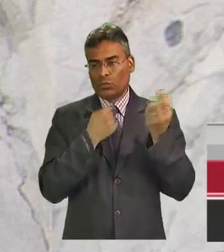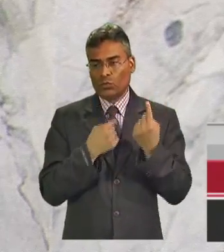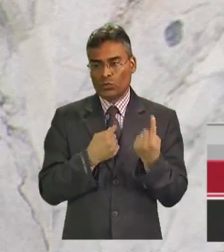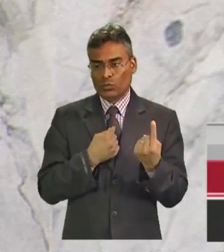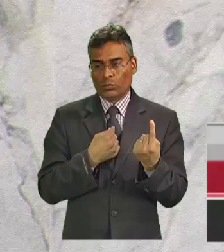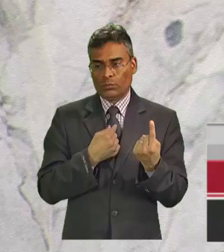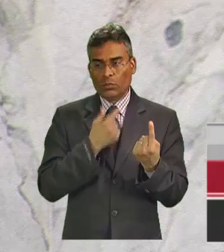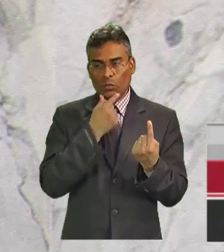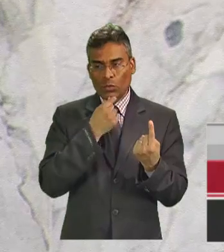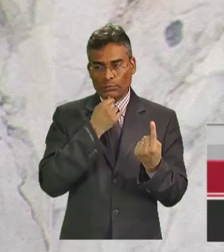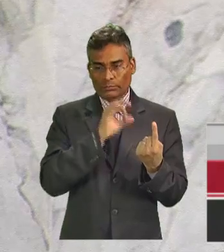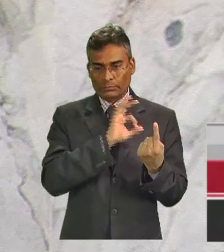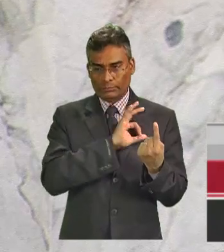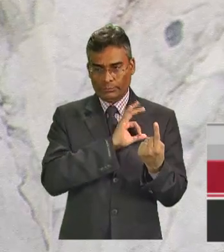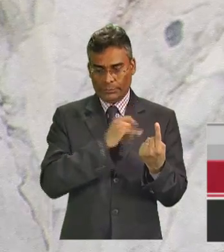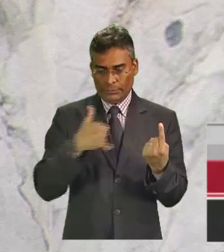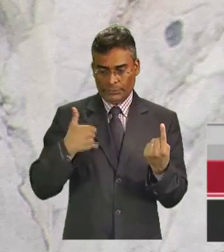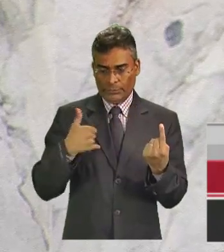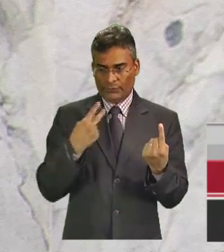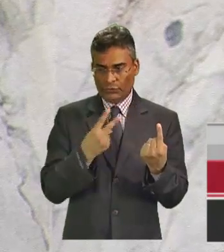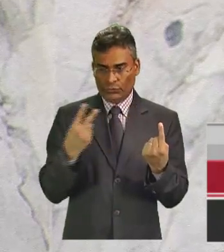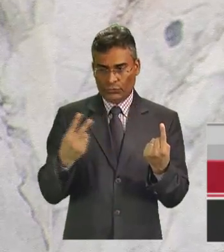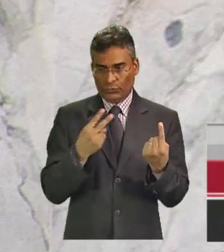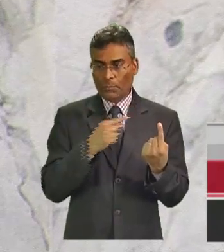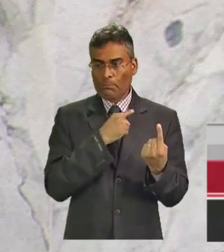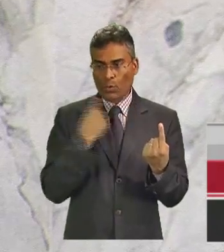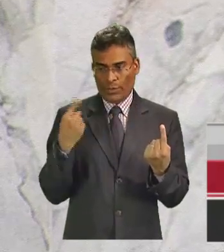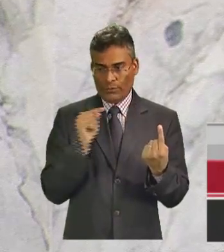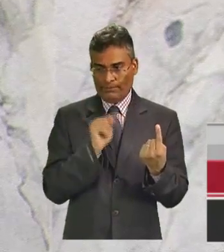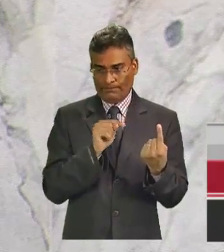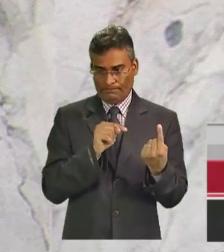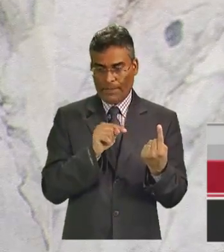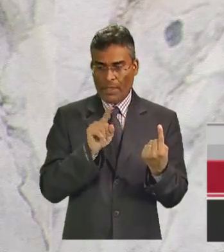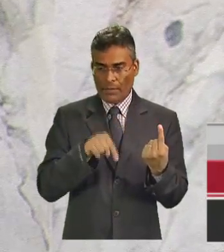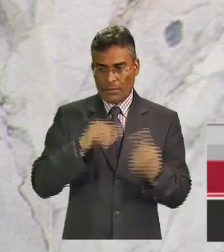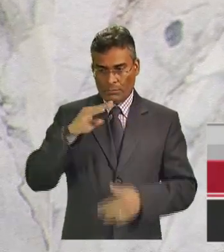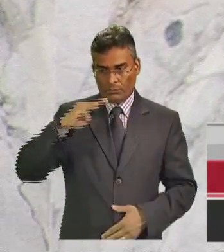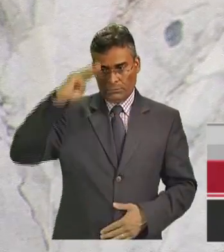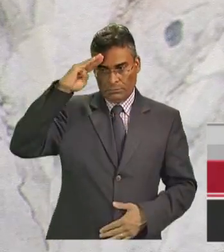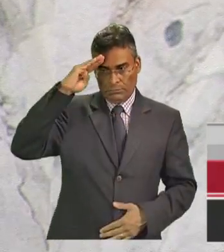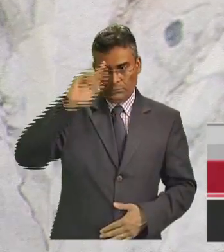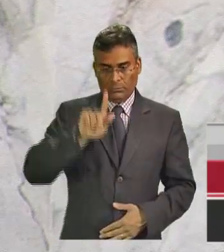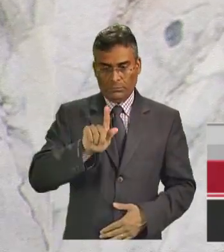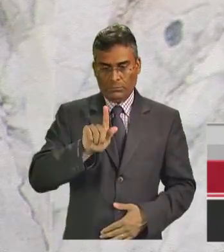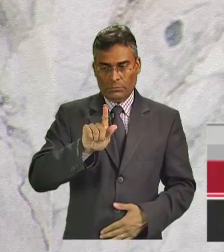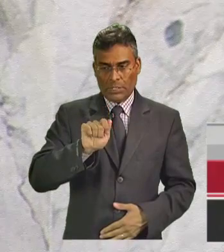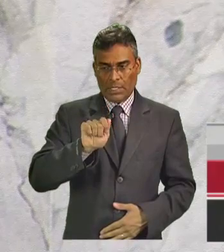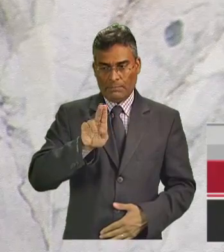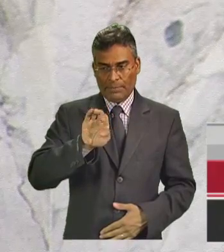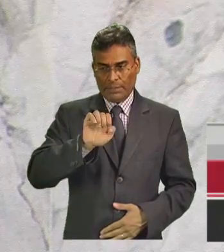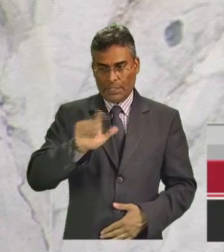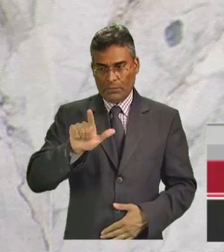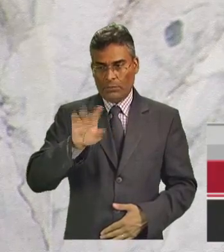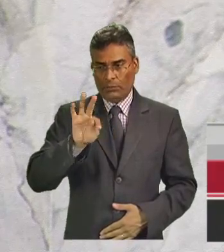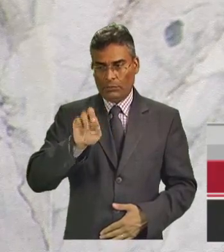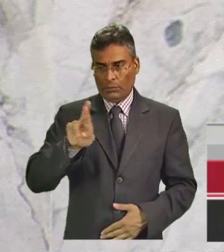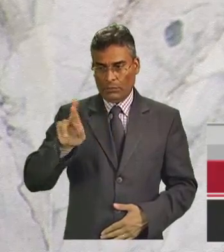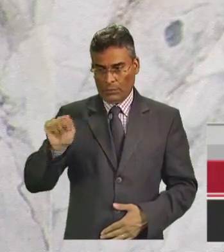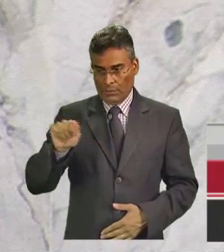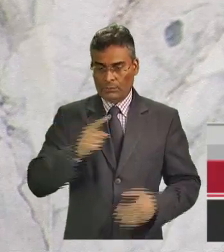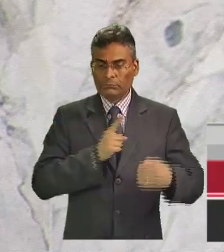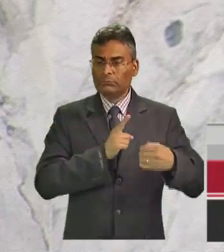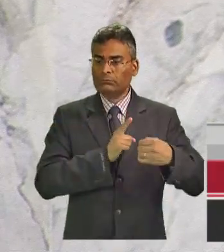policial militar de 22 anos. O policial militar, o soldado Gabriel Terra, ele morreu lá na cidade